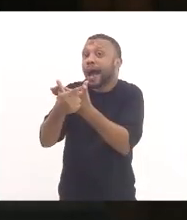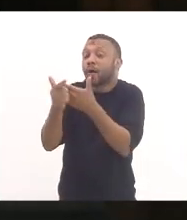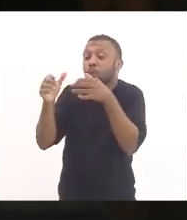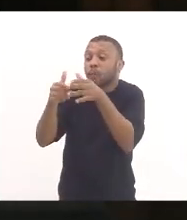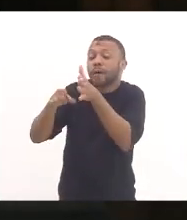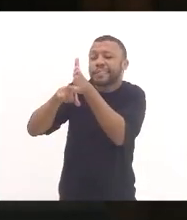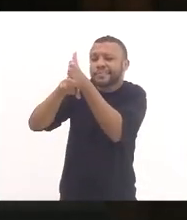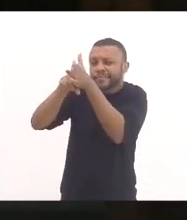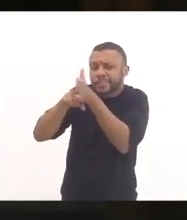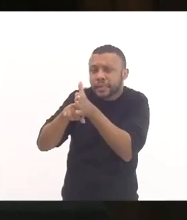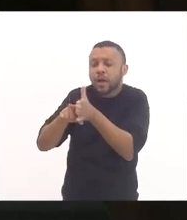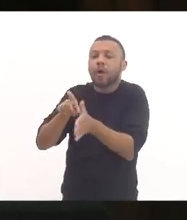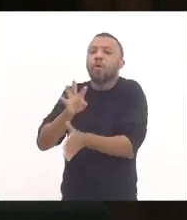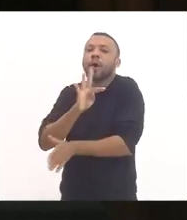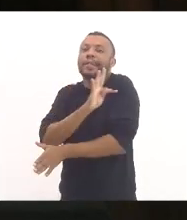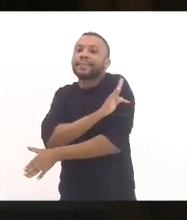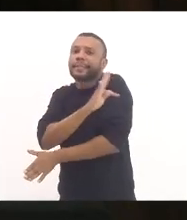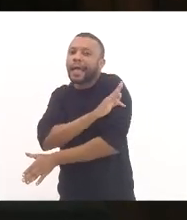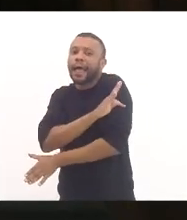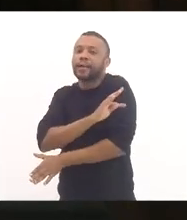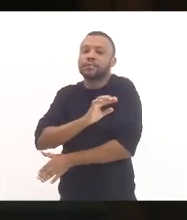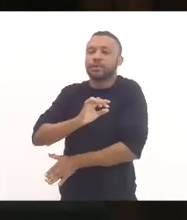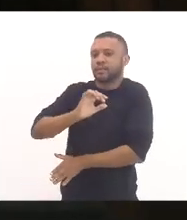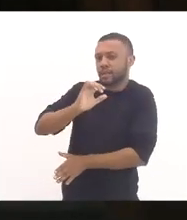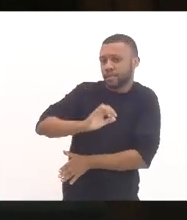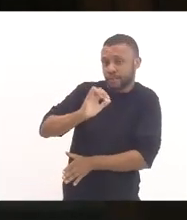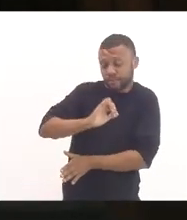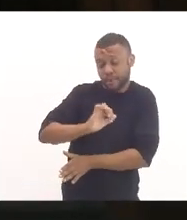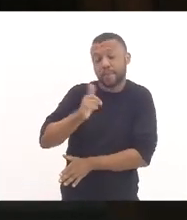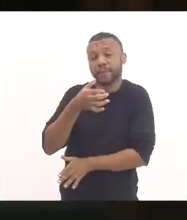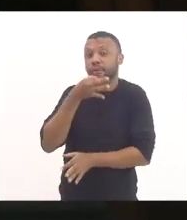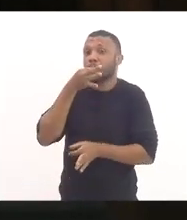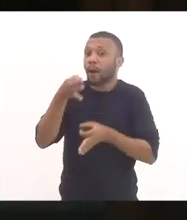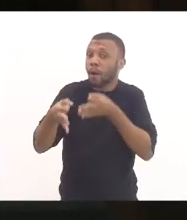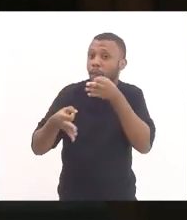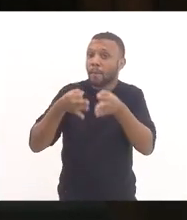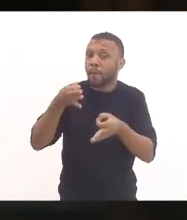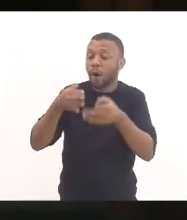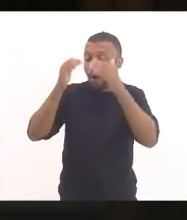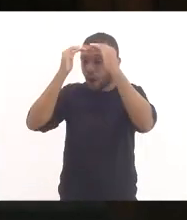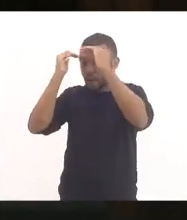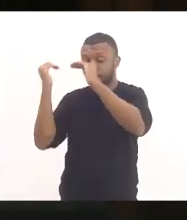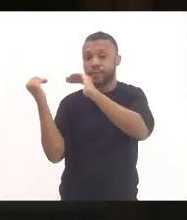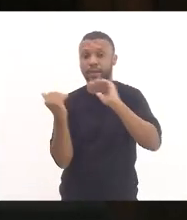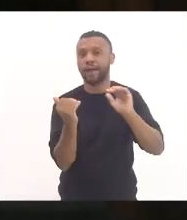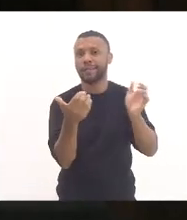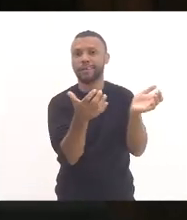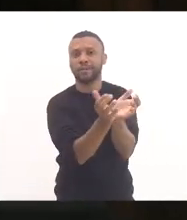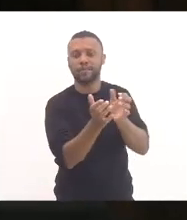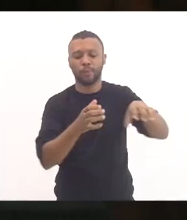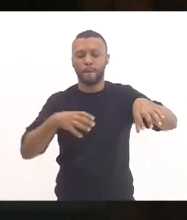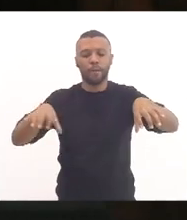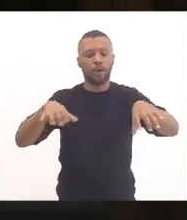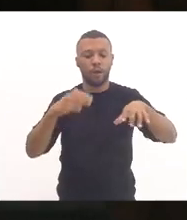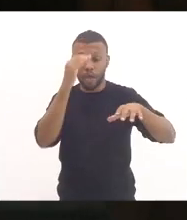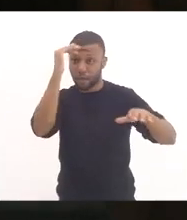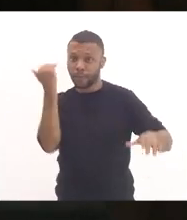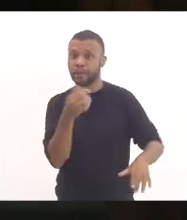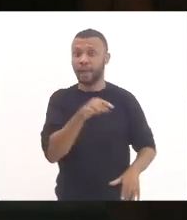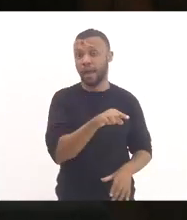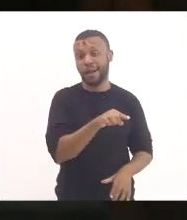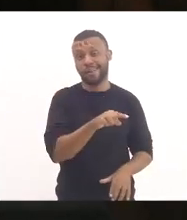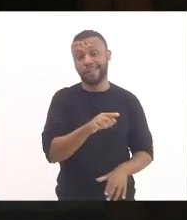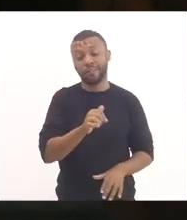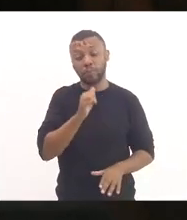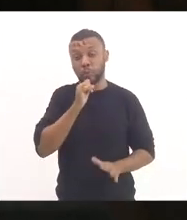investigação temos a polícia técnico-científica a não ser ouvidos e respeitados infelizmente o texto ele não veio